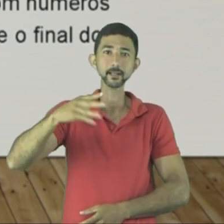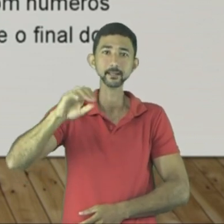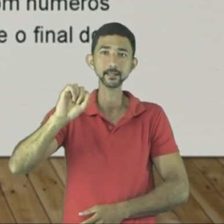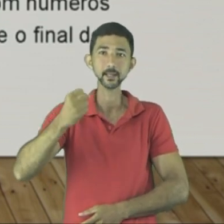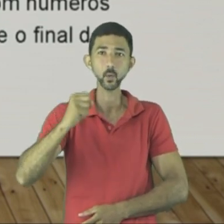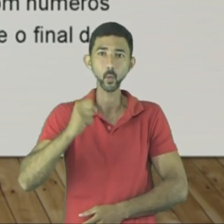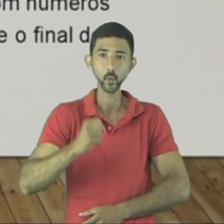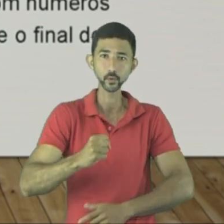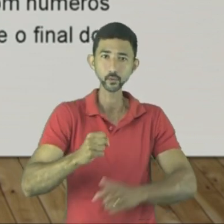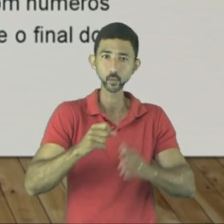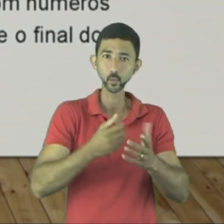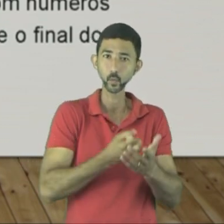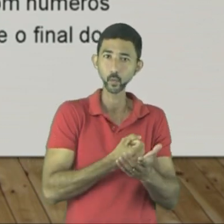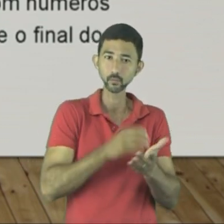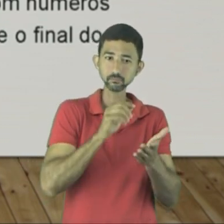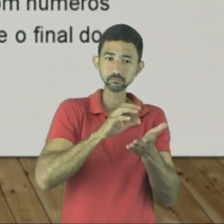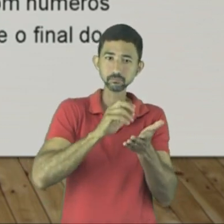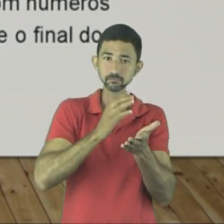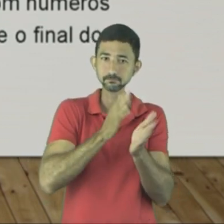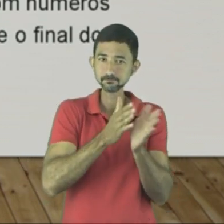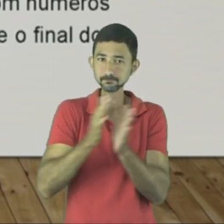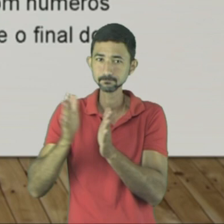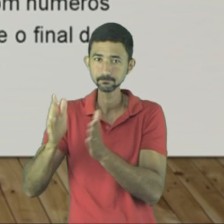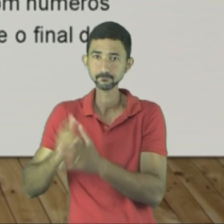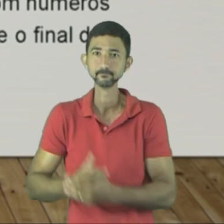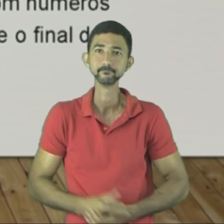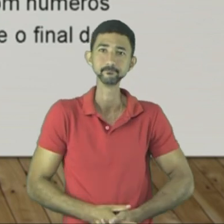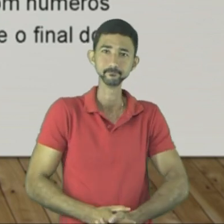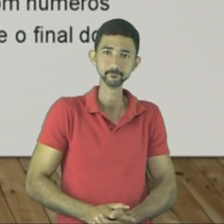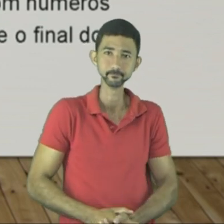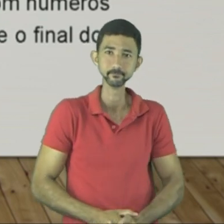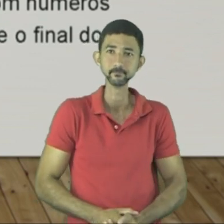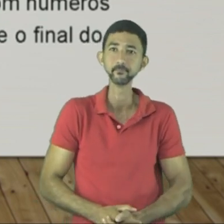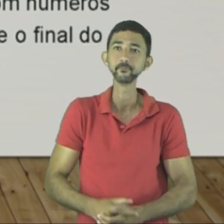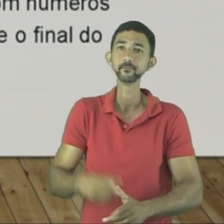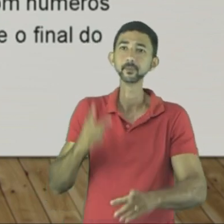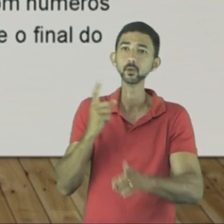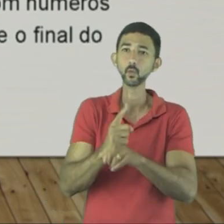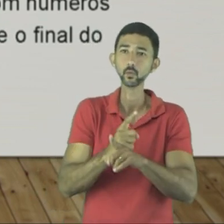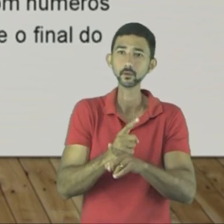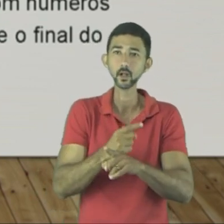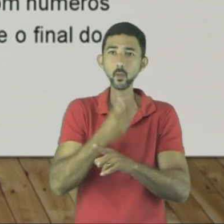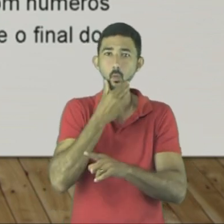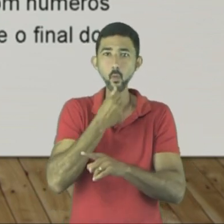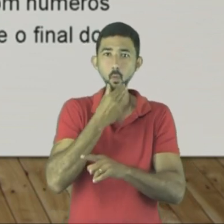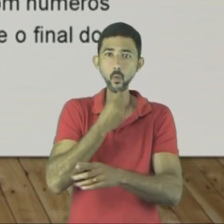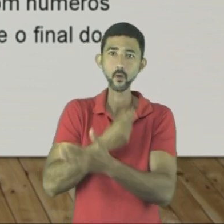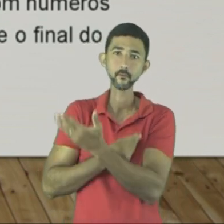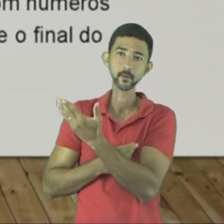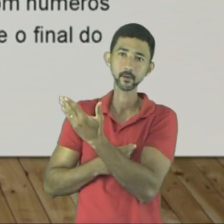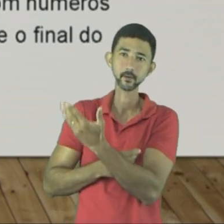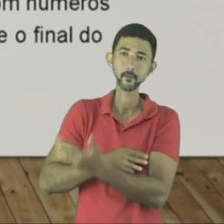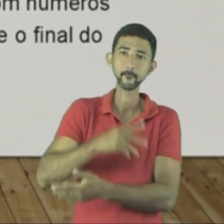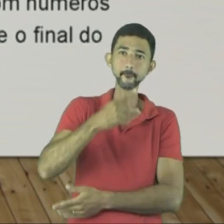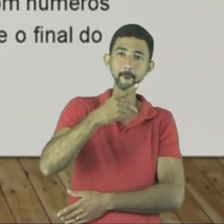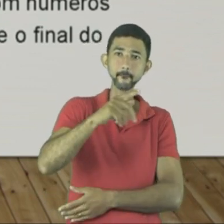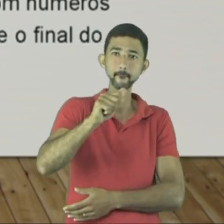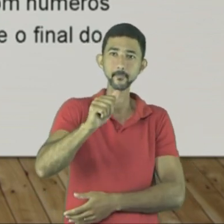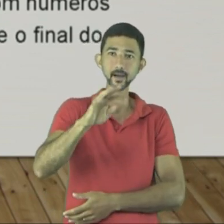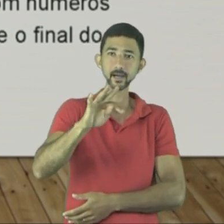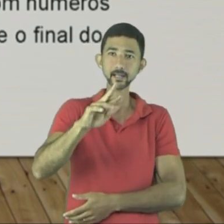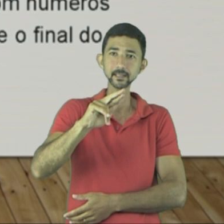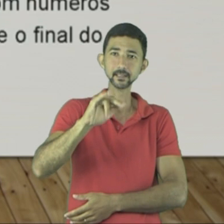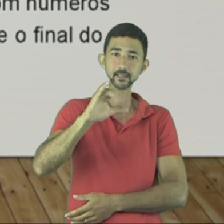24.862.048 dígitos, tá? E foi descoberto por Patrick Deocala em